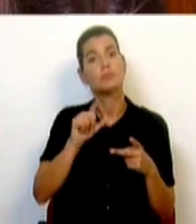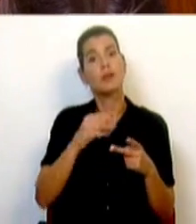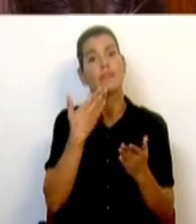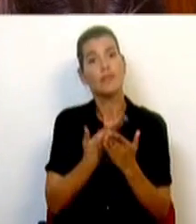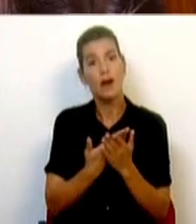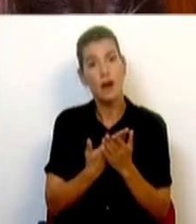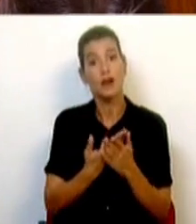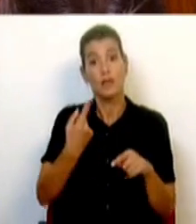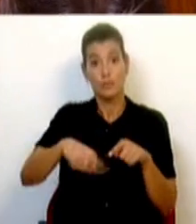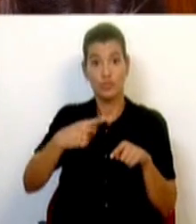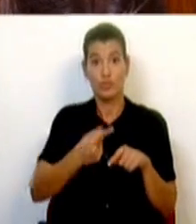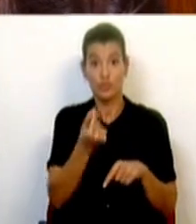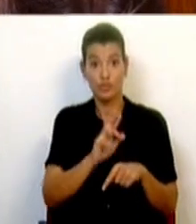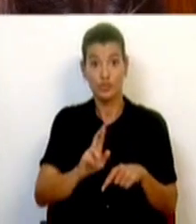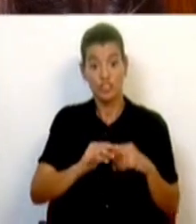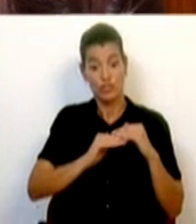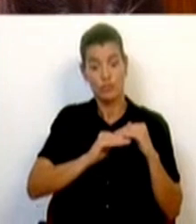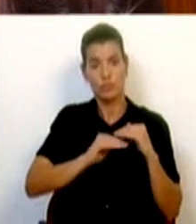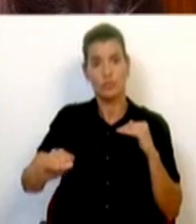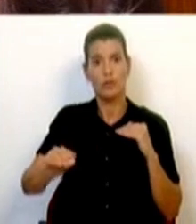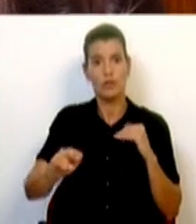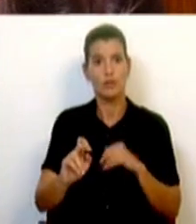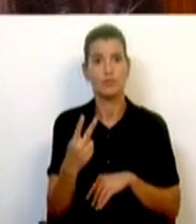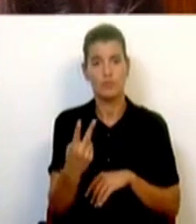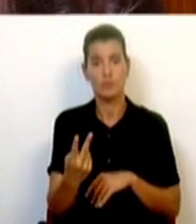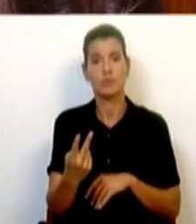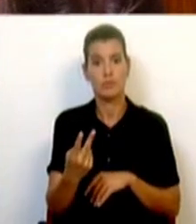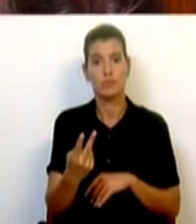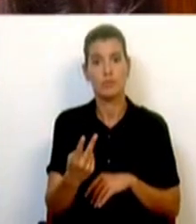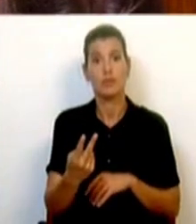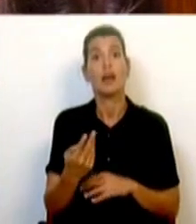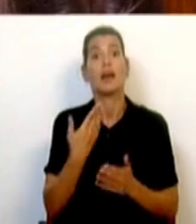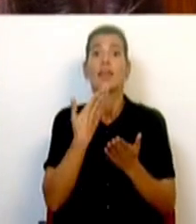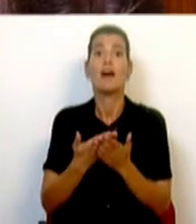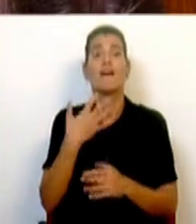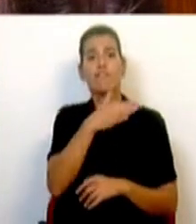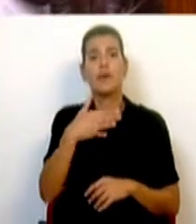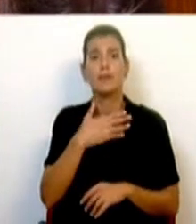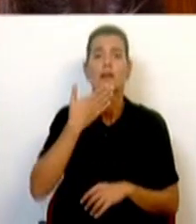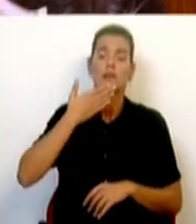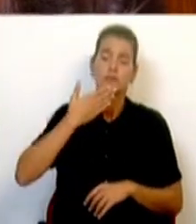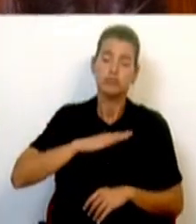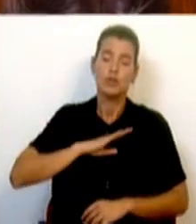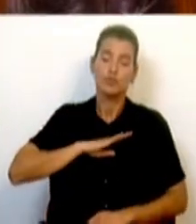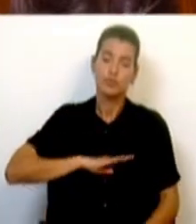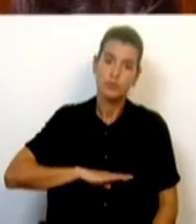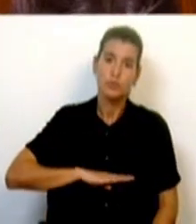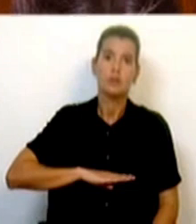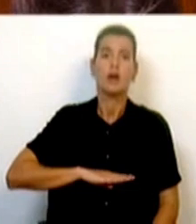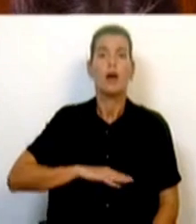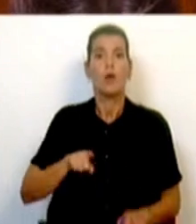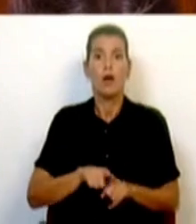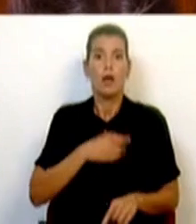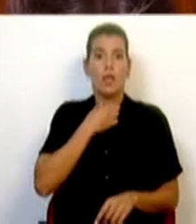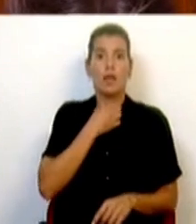estabilizar essa prestação durante os próximos 2 anos, de forma a que as famílias possam ter a tranquilidade e deixem de viver